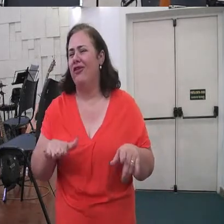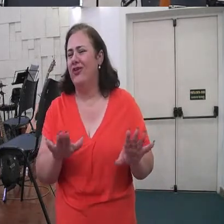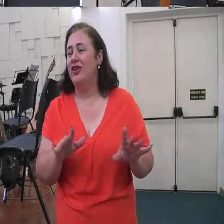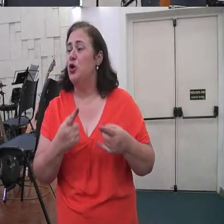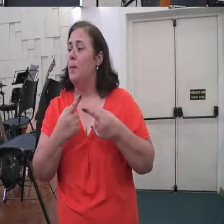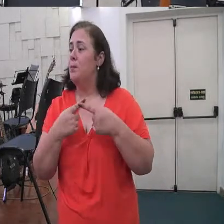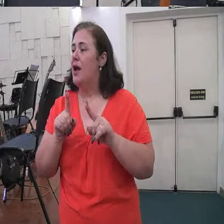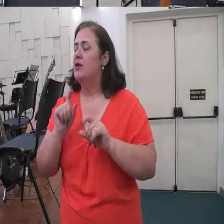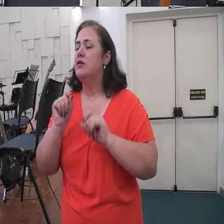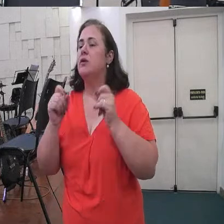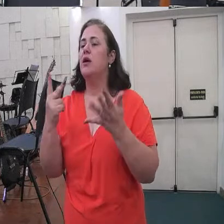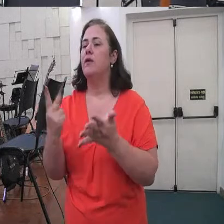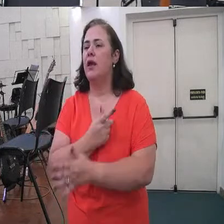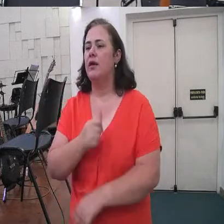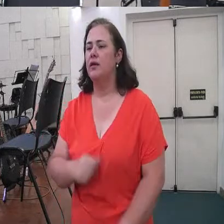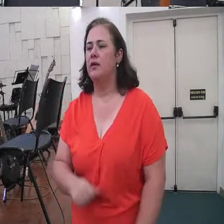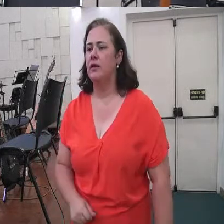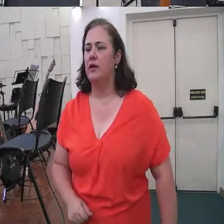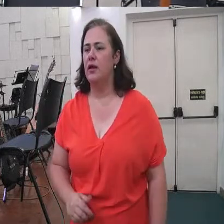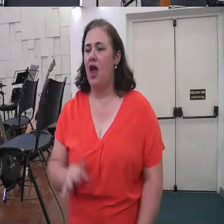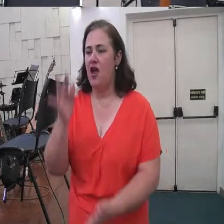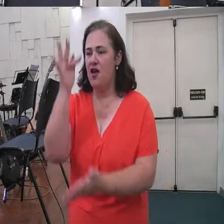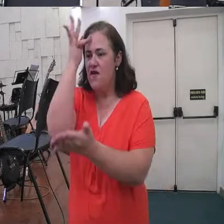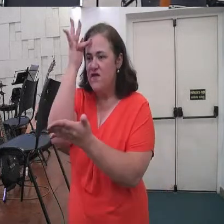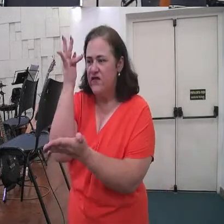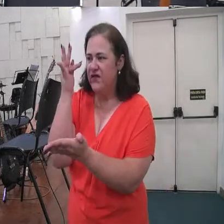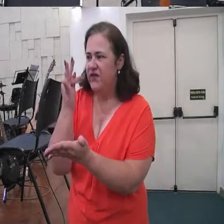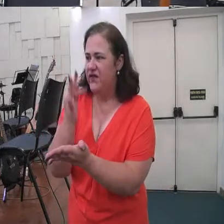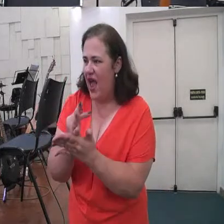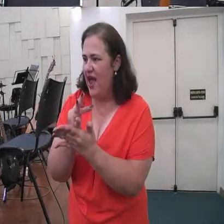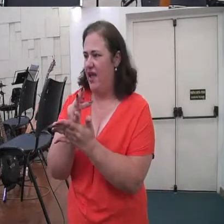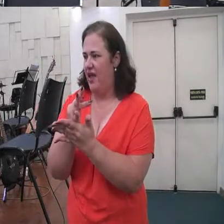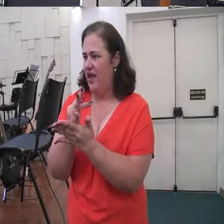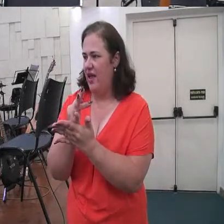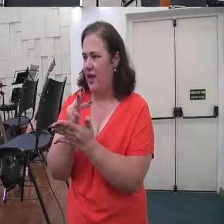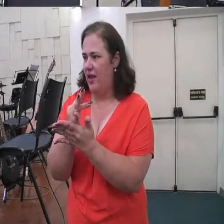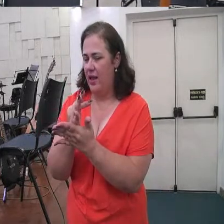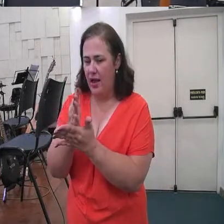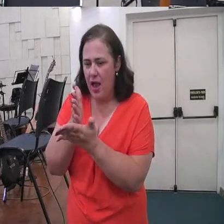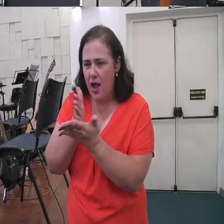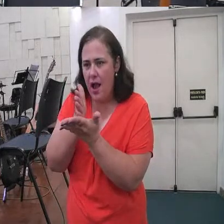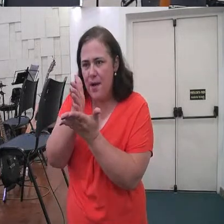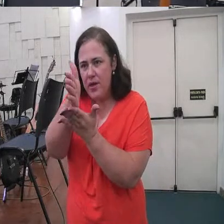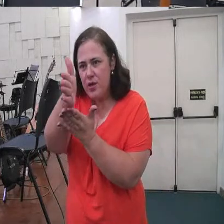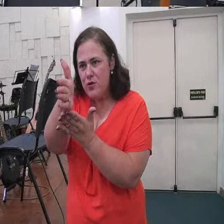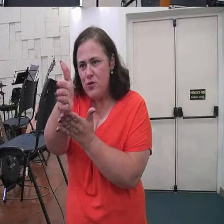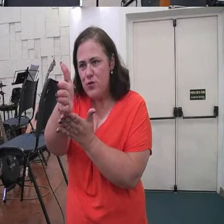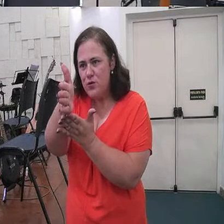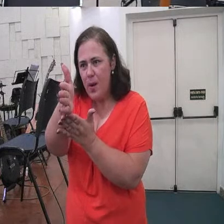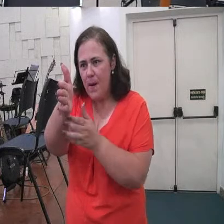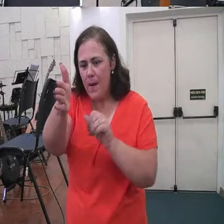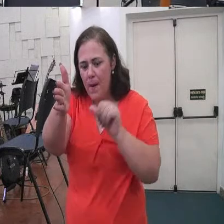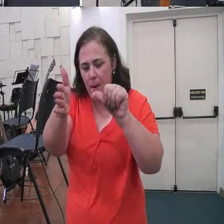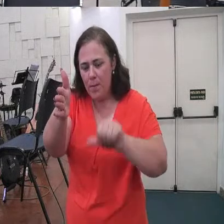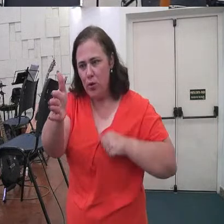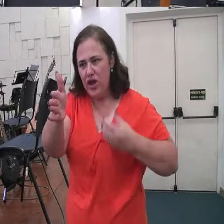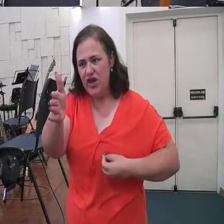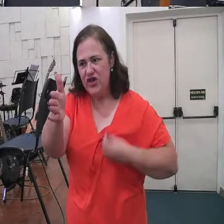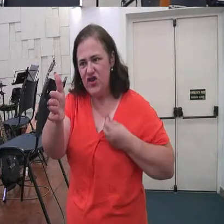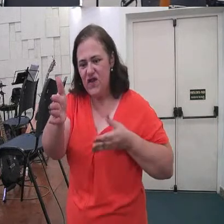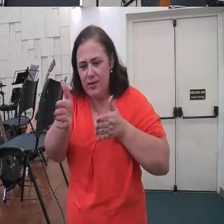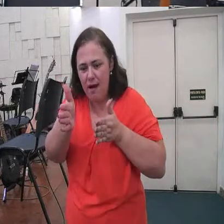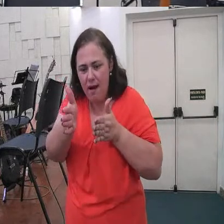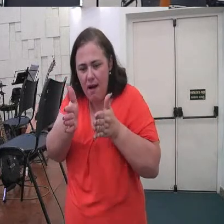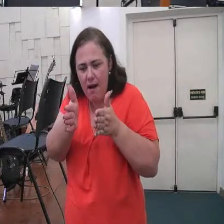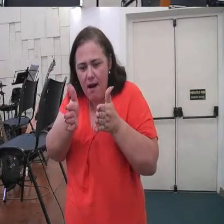direção. Não adianta, meu irmão, você dizer, eu sou um cristão, eu creio em Jesus.